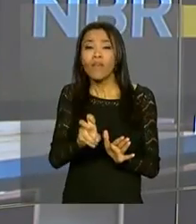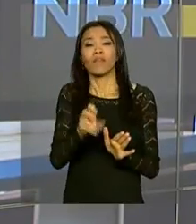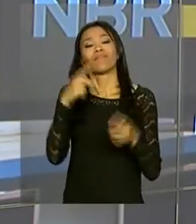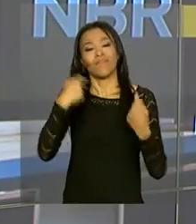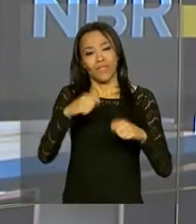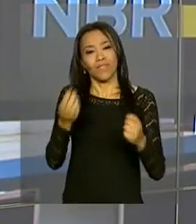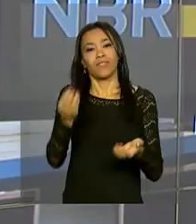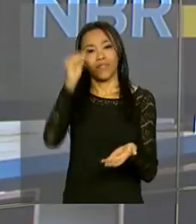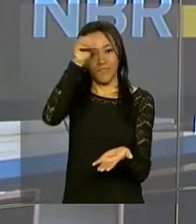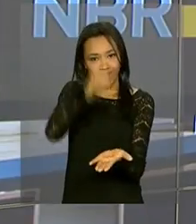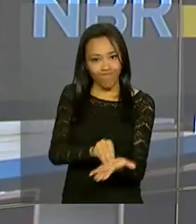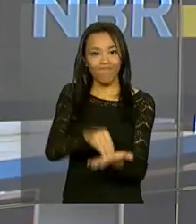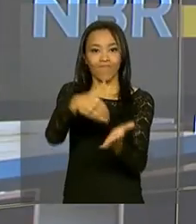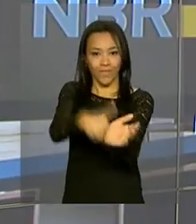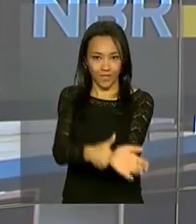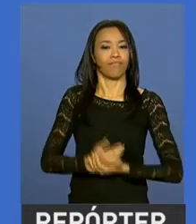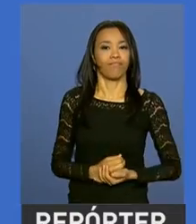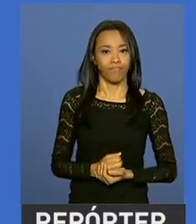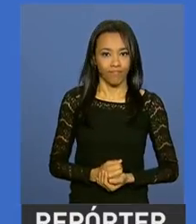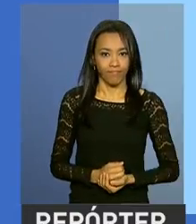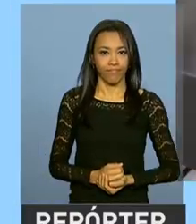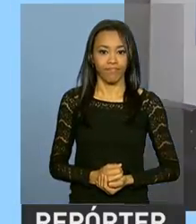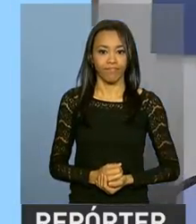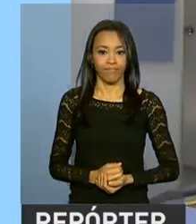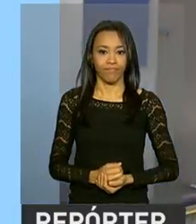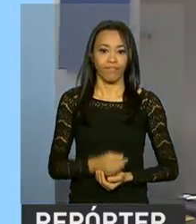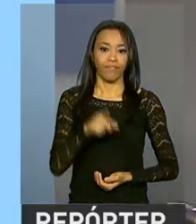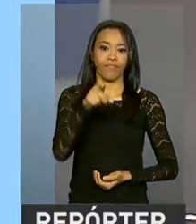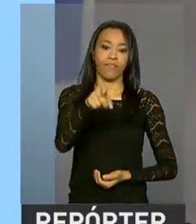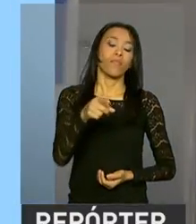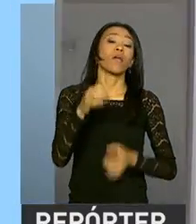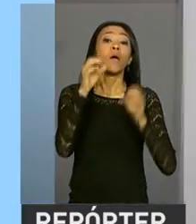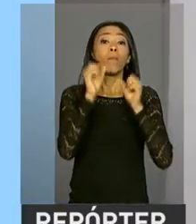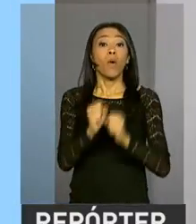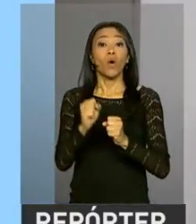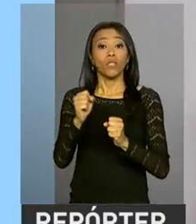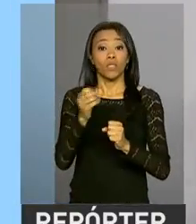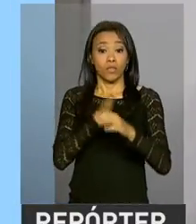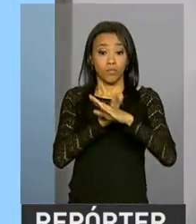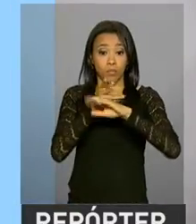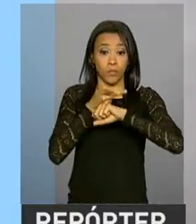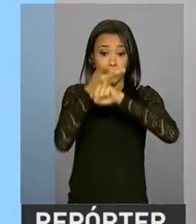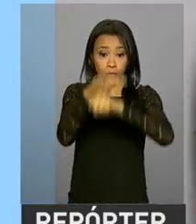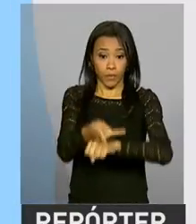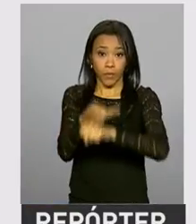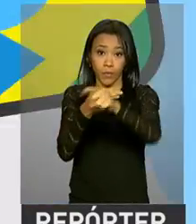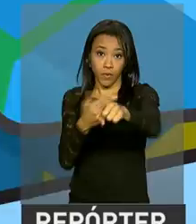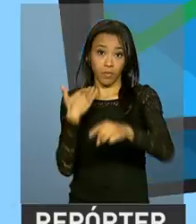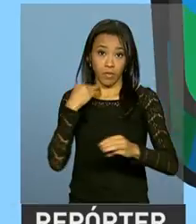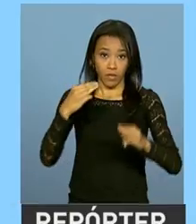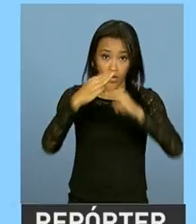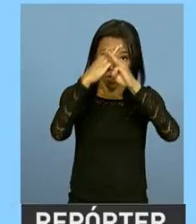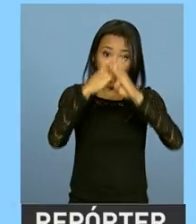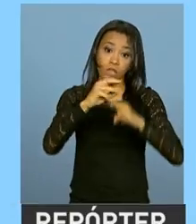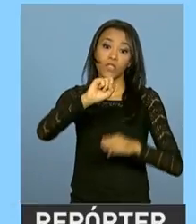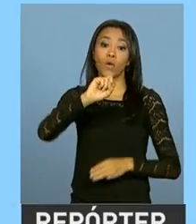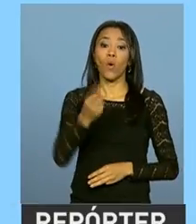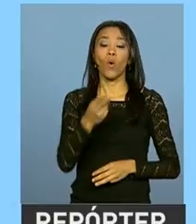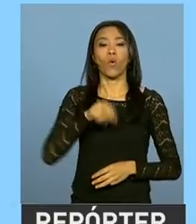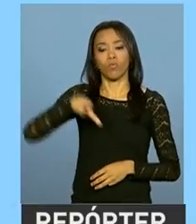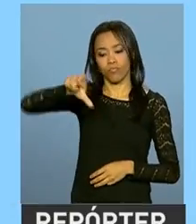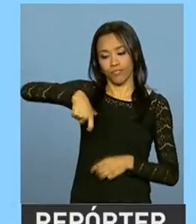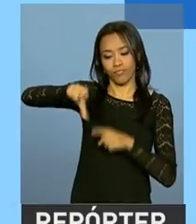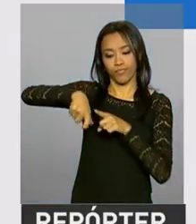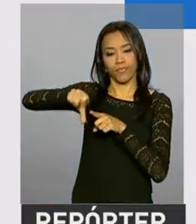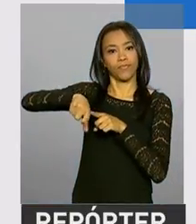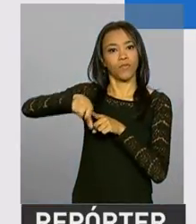é preciso cadastrar uma senha. A consulta pode ser feita no balcão de atendimento da Caixa ou no terminal com cartão